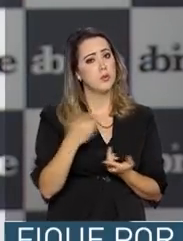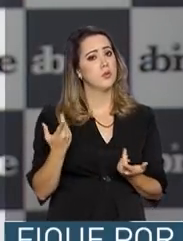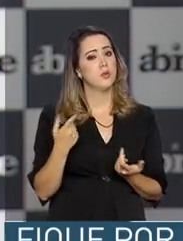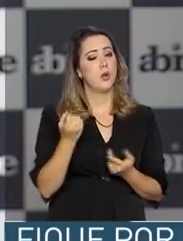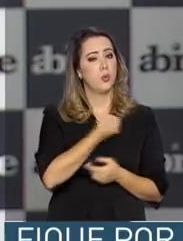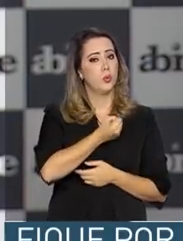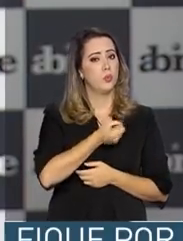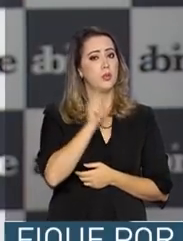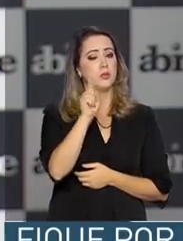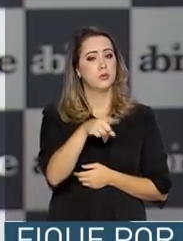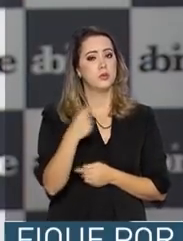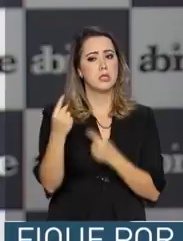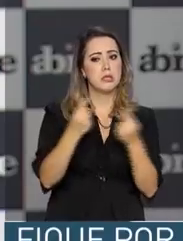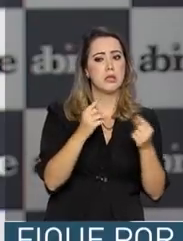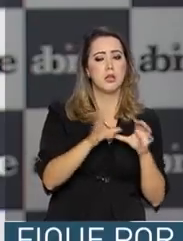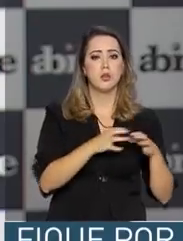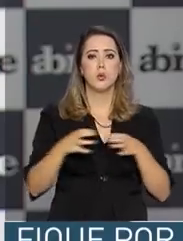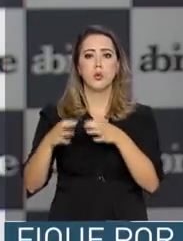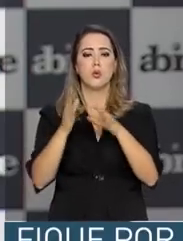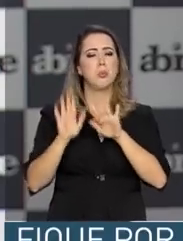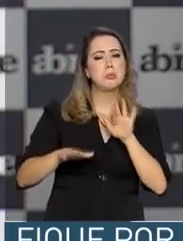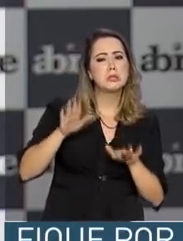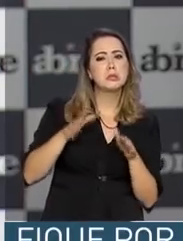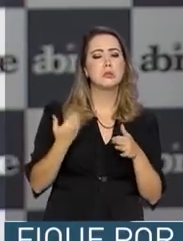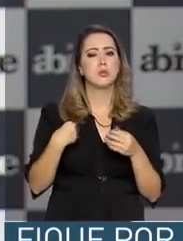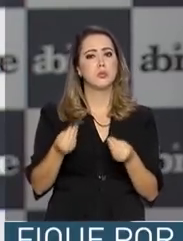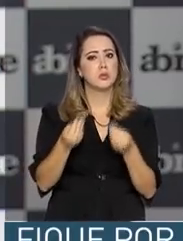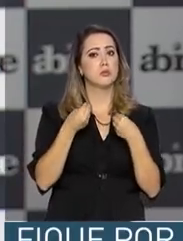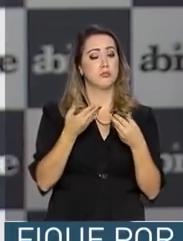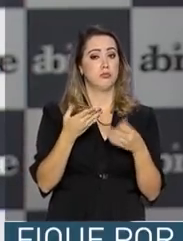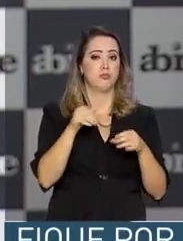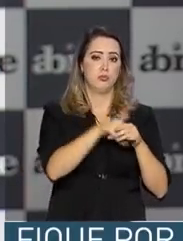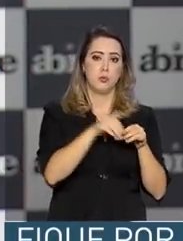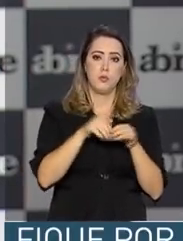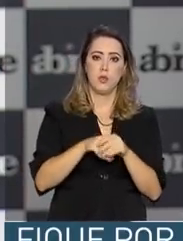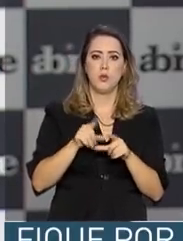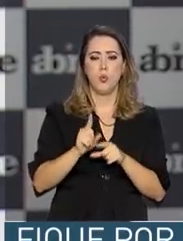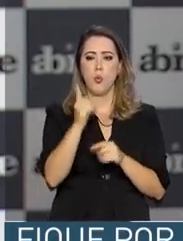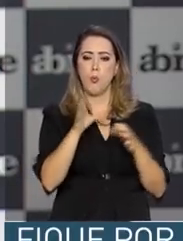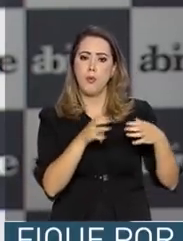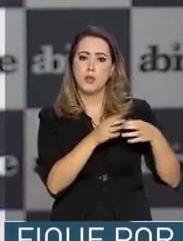Este é o número que cada partido mais ou menos tem indicado. Tem um outro partido